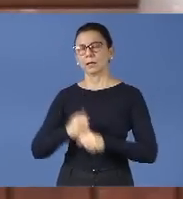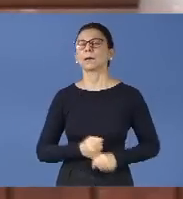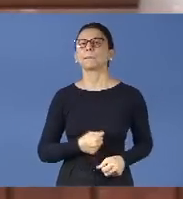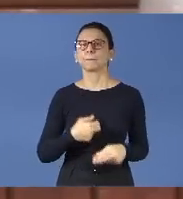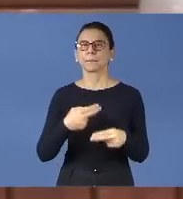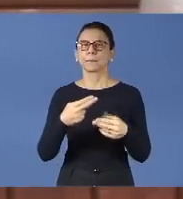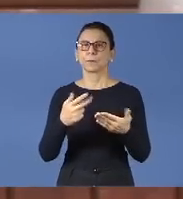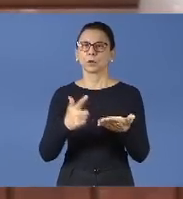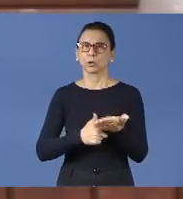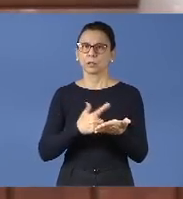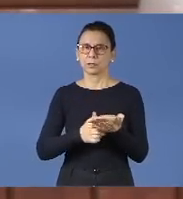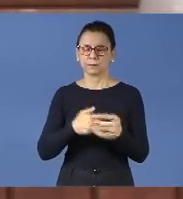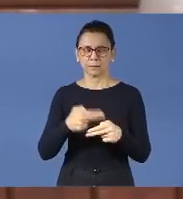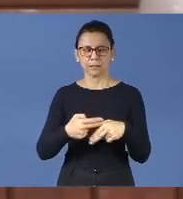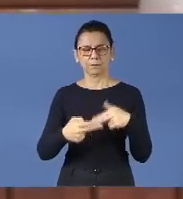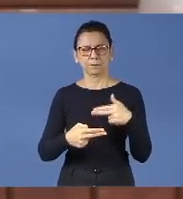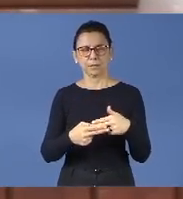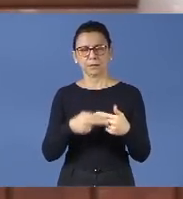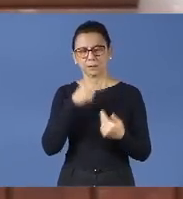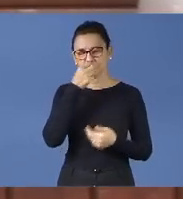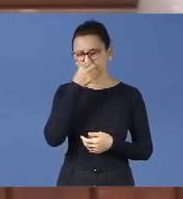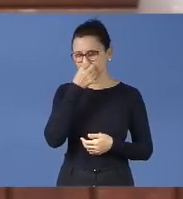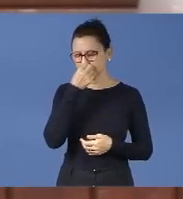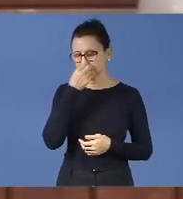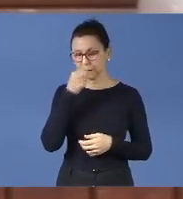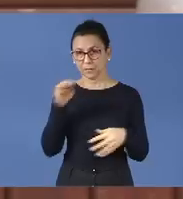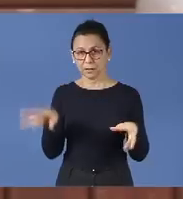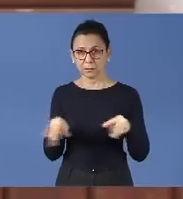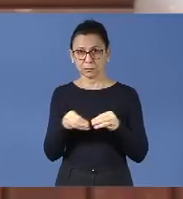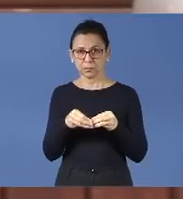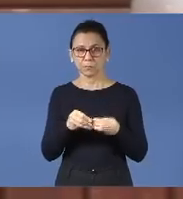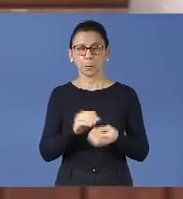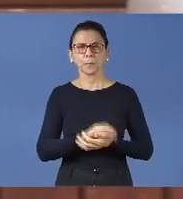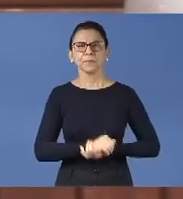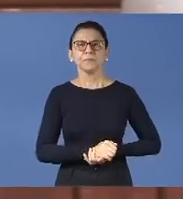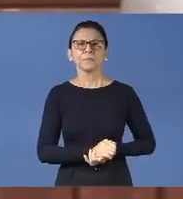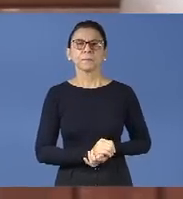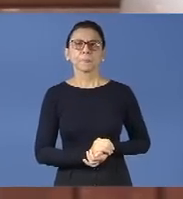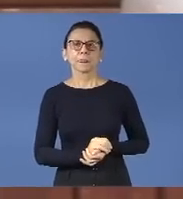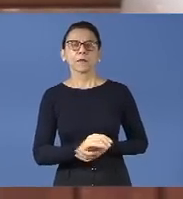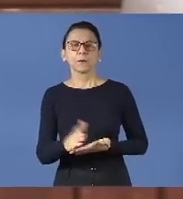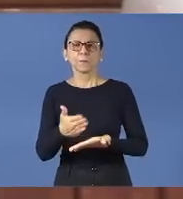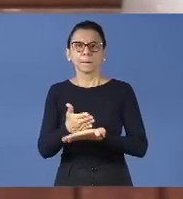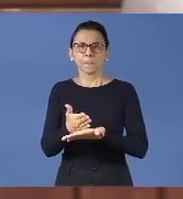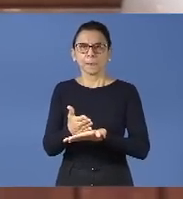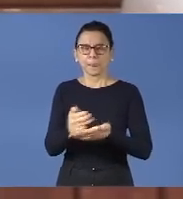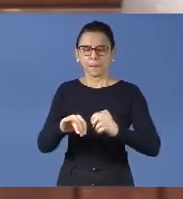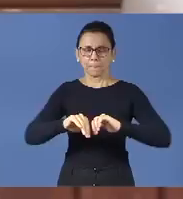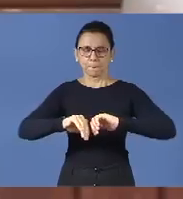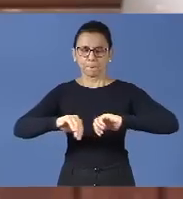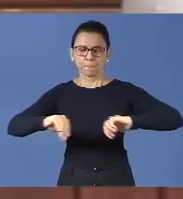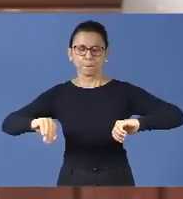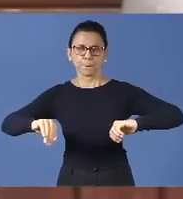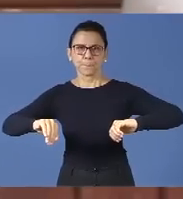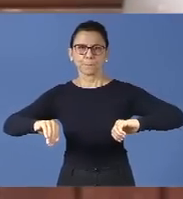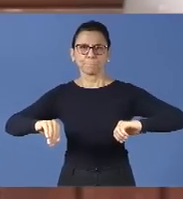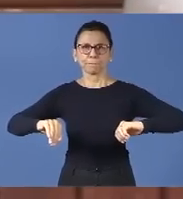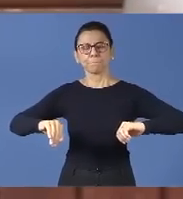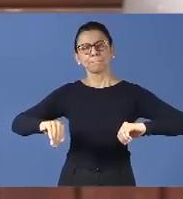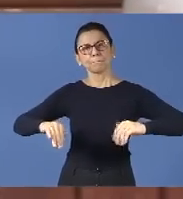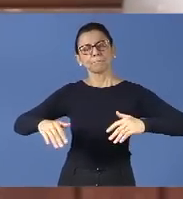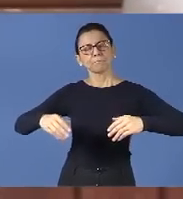no livro. Então, na revisão do livro, nós vamos encontrar uma divisão que